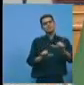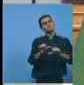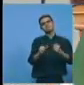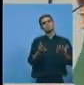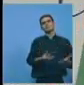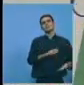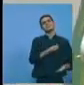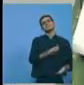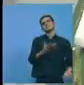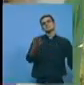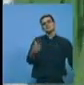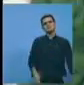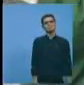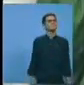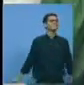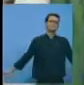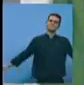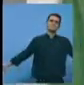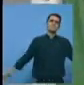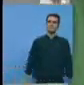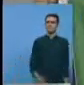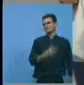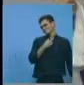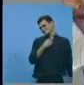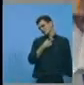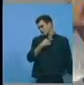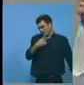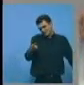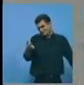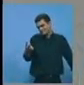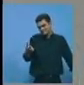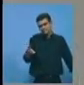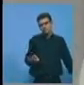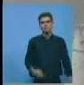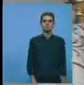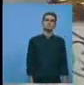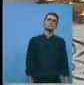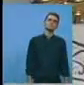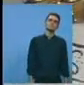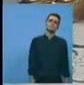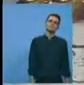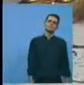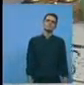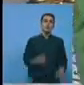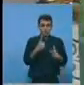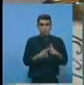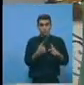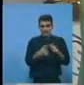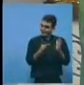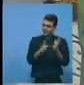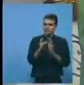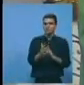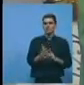Mas ele diz lá no final, bem-aventurados, quando forem caluniados e perseguidos por causa do meu nome.